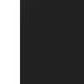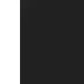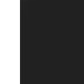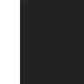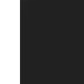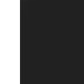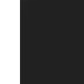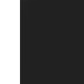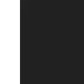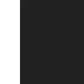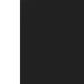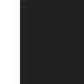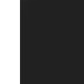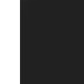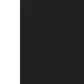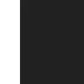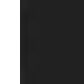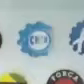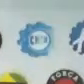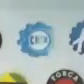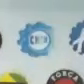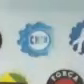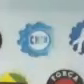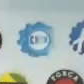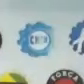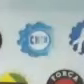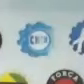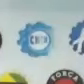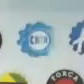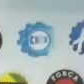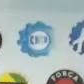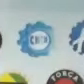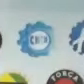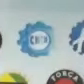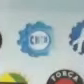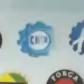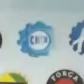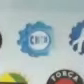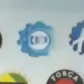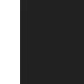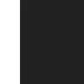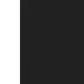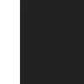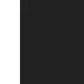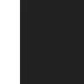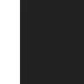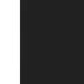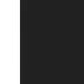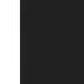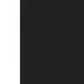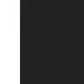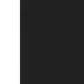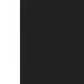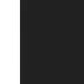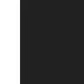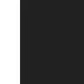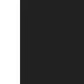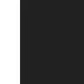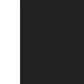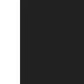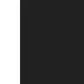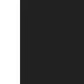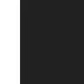que faça. Eles estão... Até porque é uma entidade que completou esse ano 100 anos, e são 100 anos